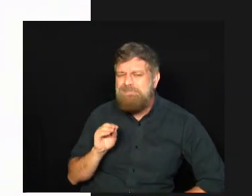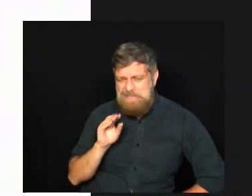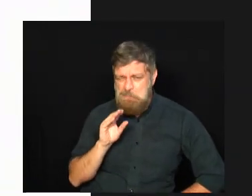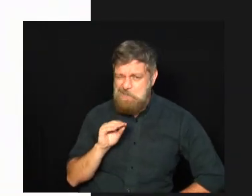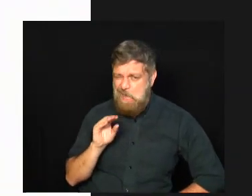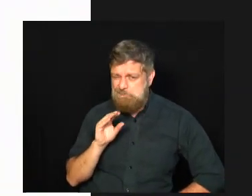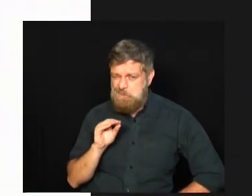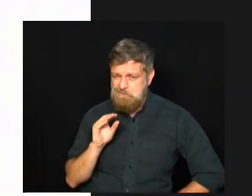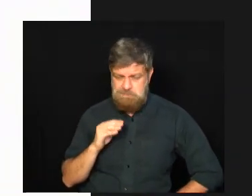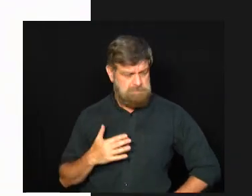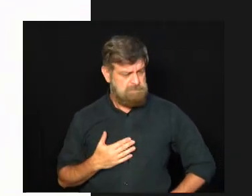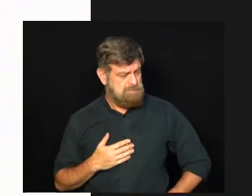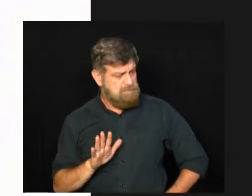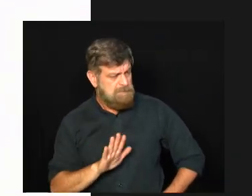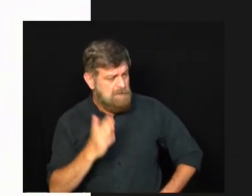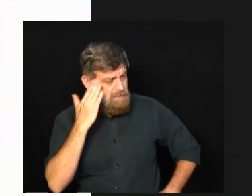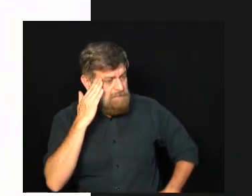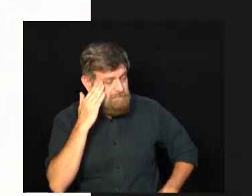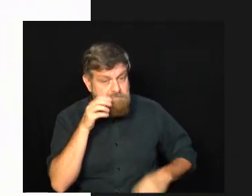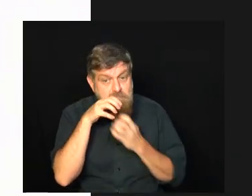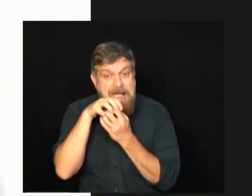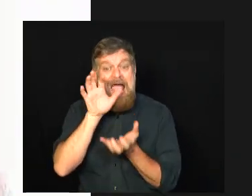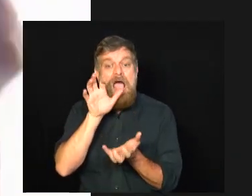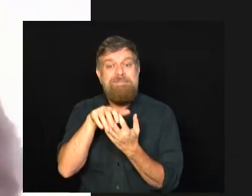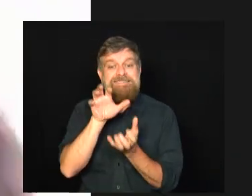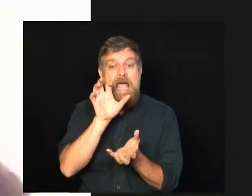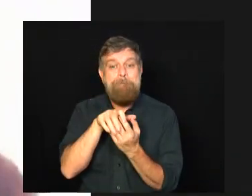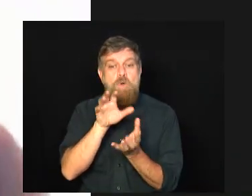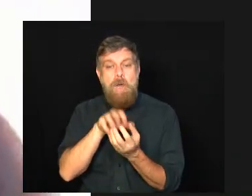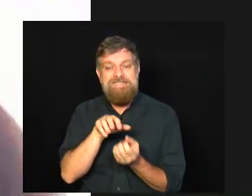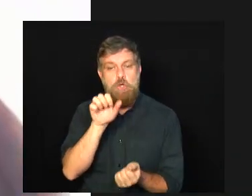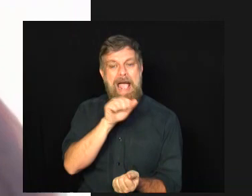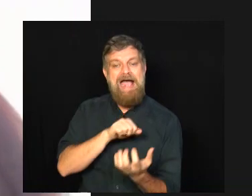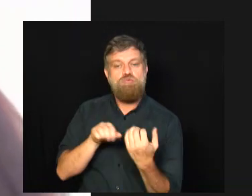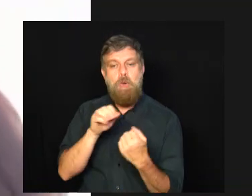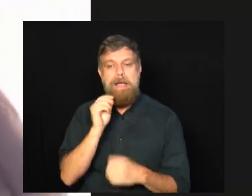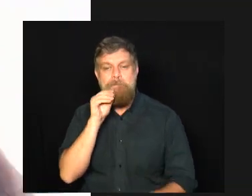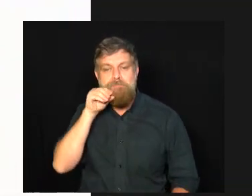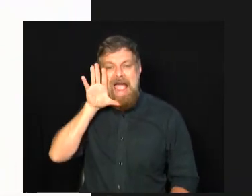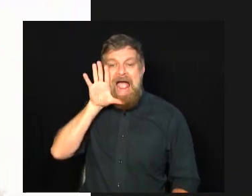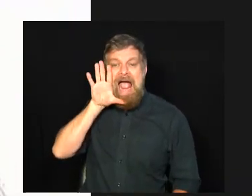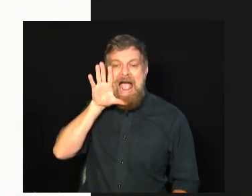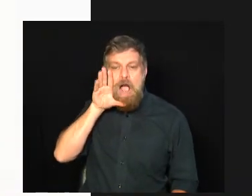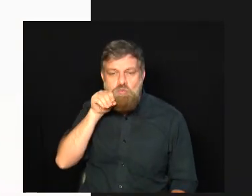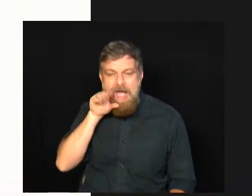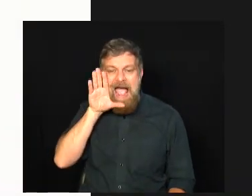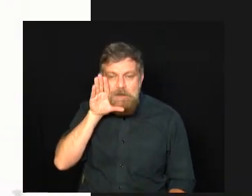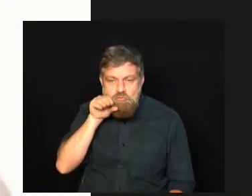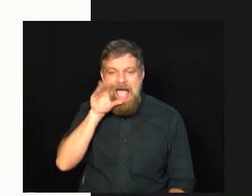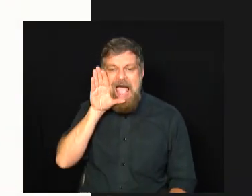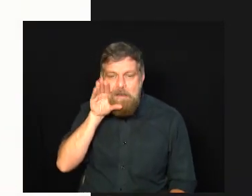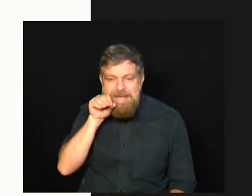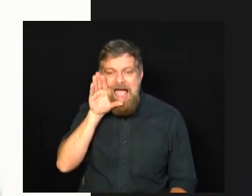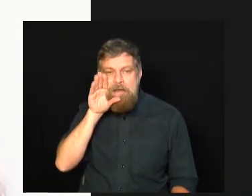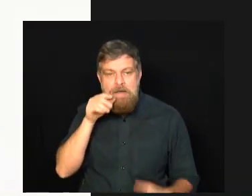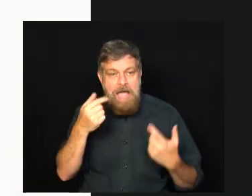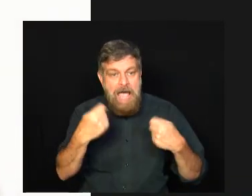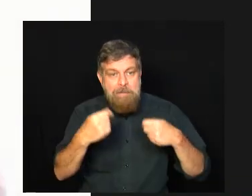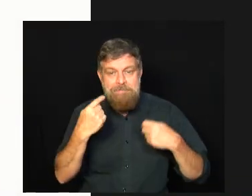isso? Minha filha, abra a boca para falar. Para falar, nós precisamos